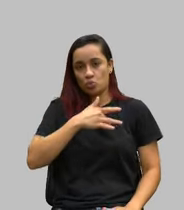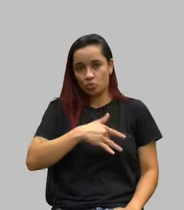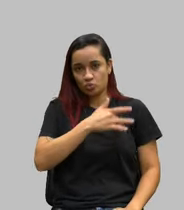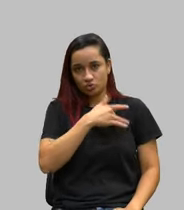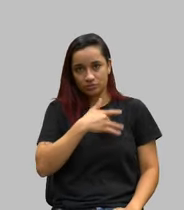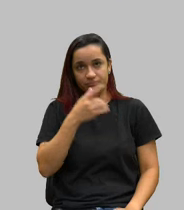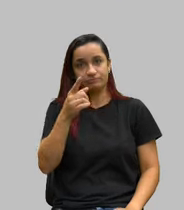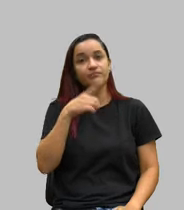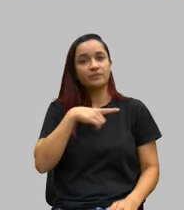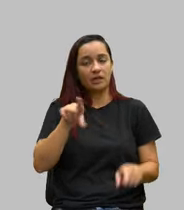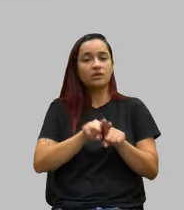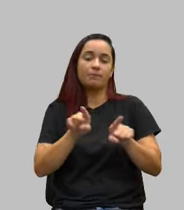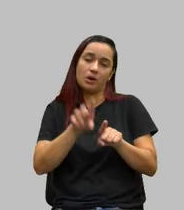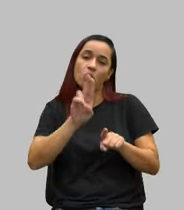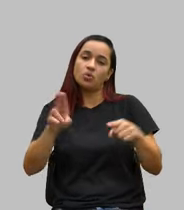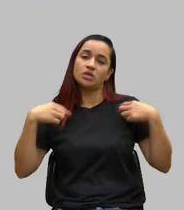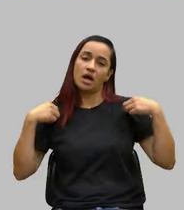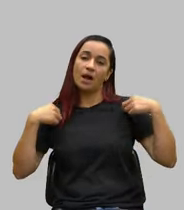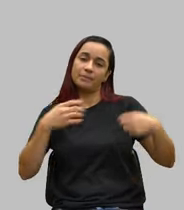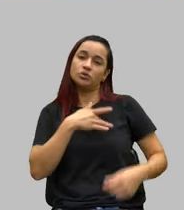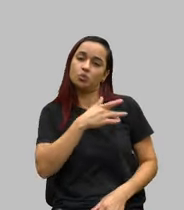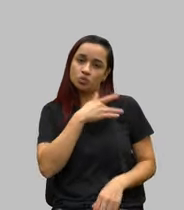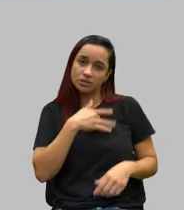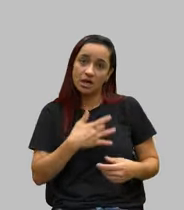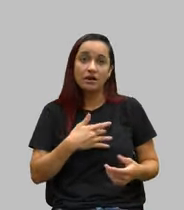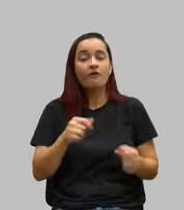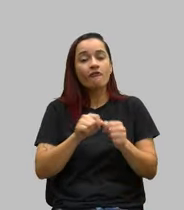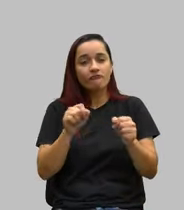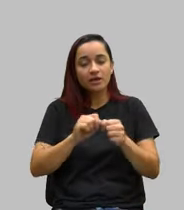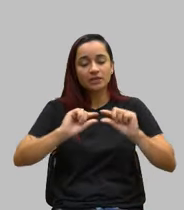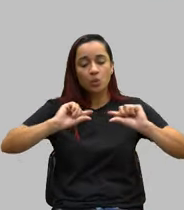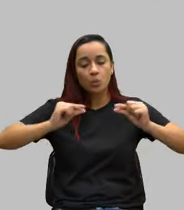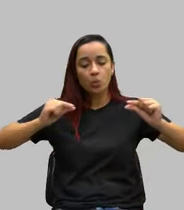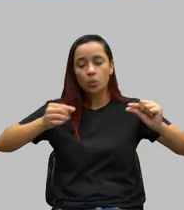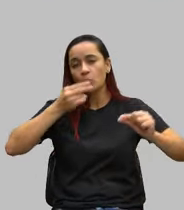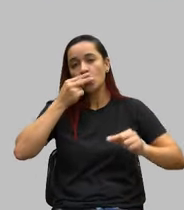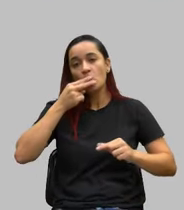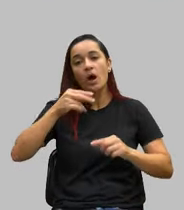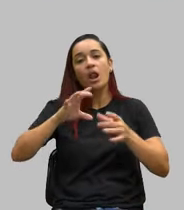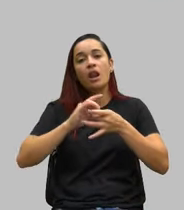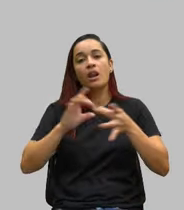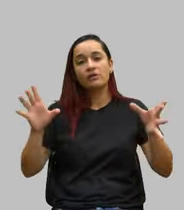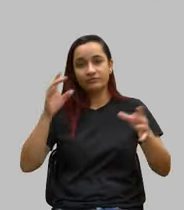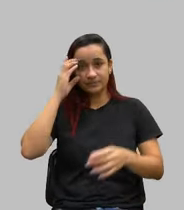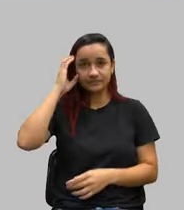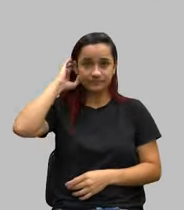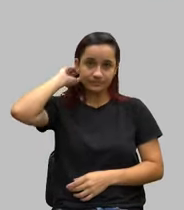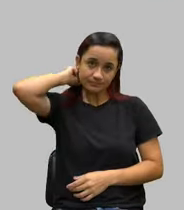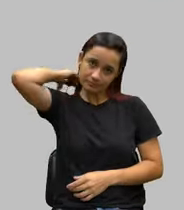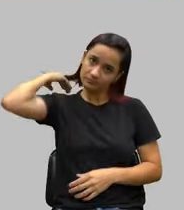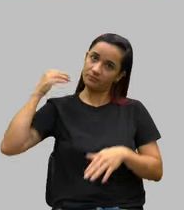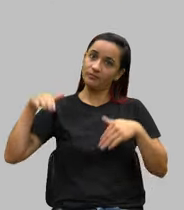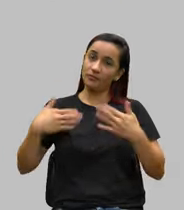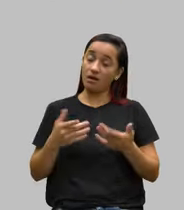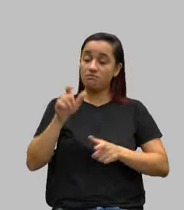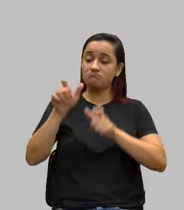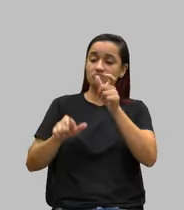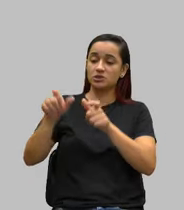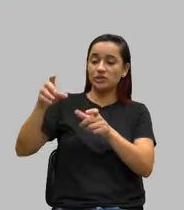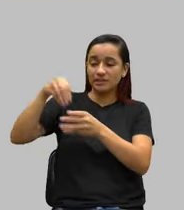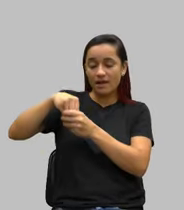camisa do do time fazendo cigarro de maconha livremente aí os assessores atentos né